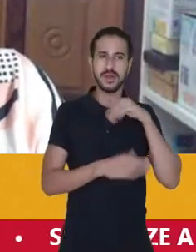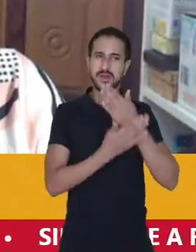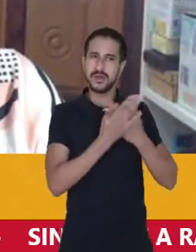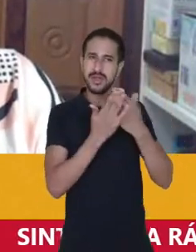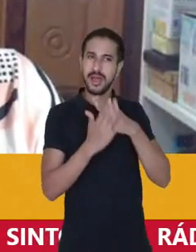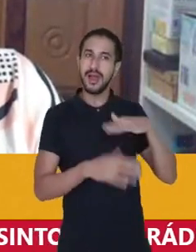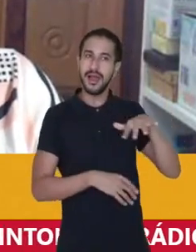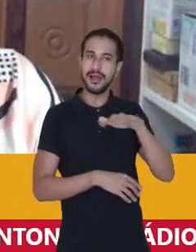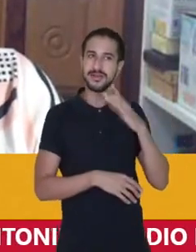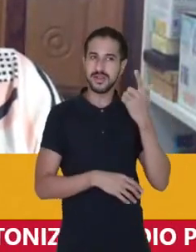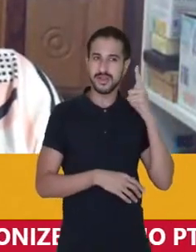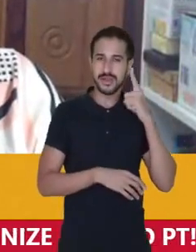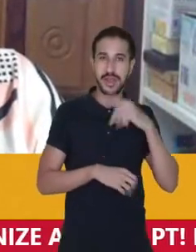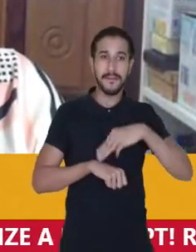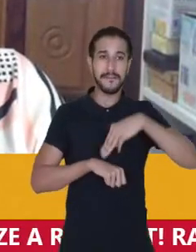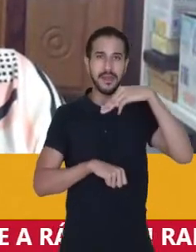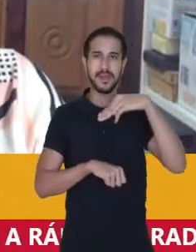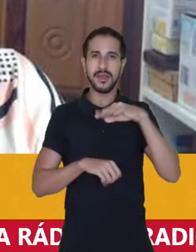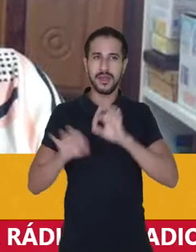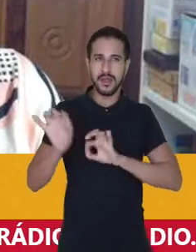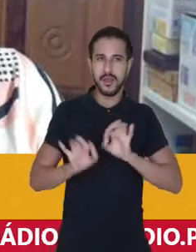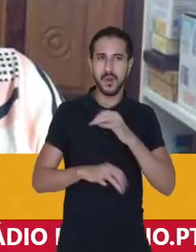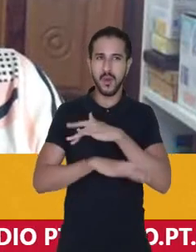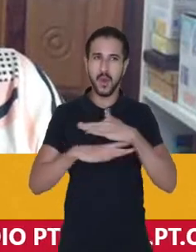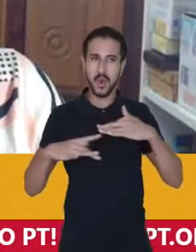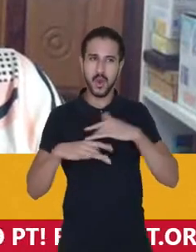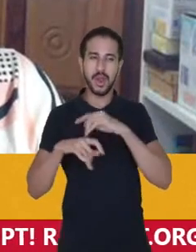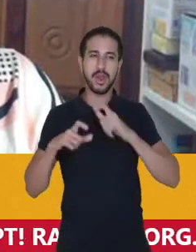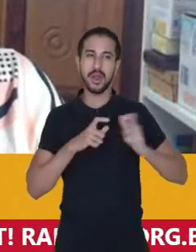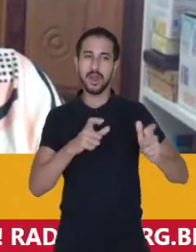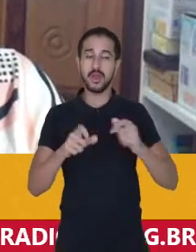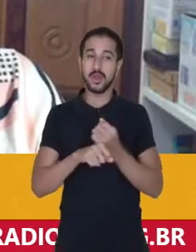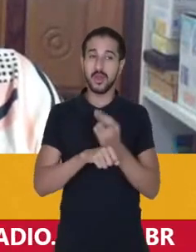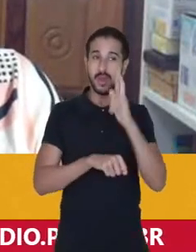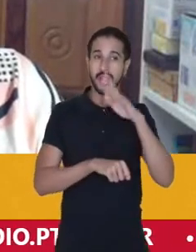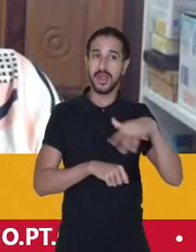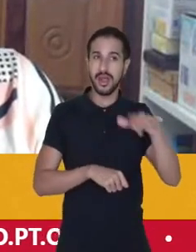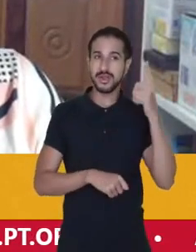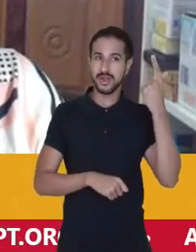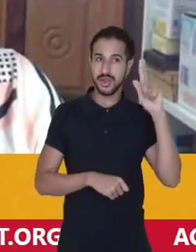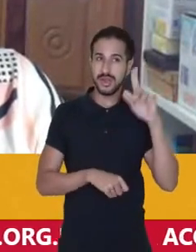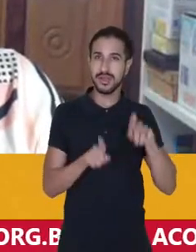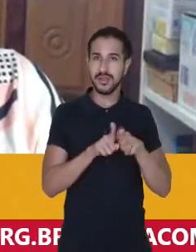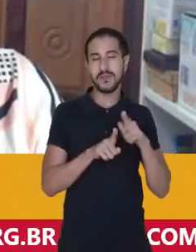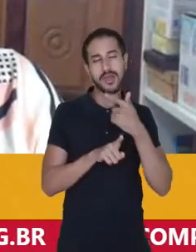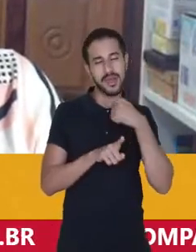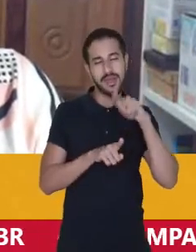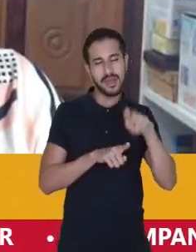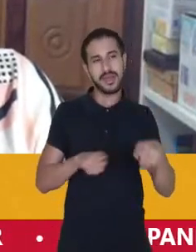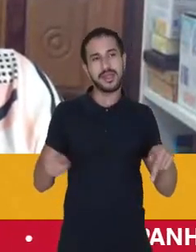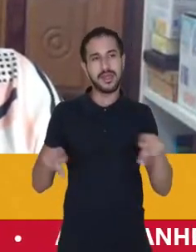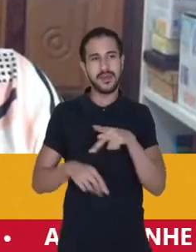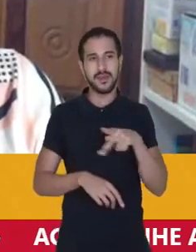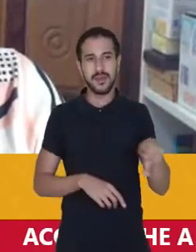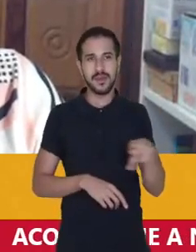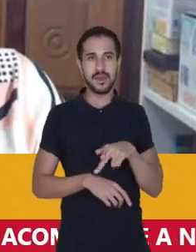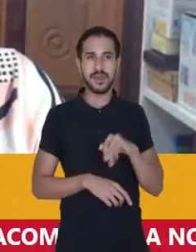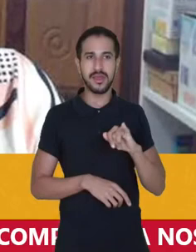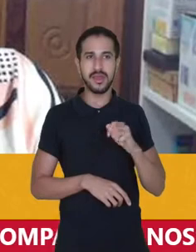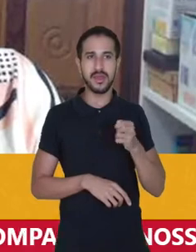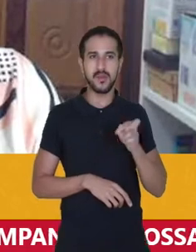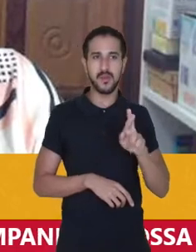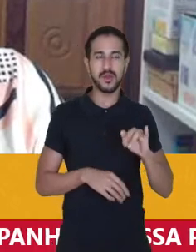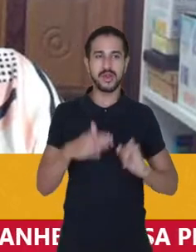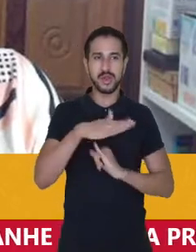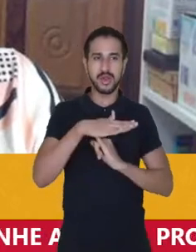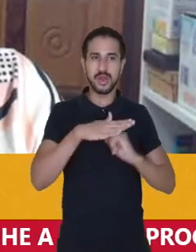ele é mestre em planejamento urbano e regional e com doutorado em geografia. Ele atualmente é professor do IPUR, que é o